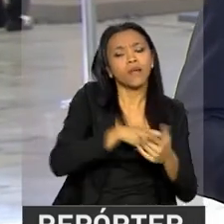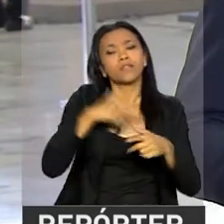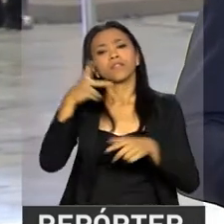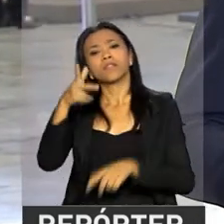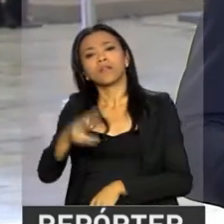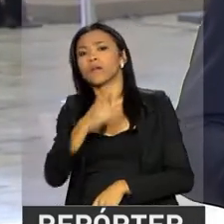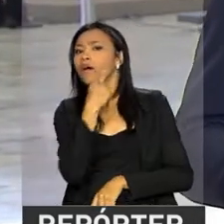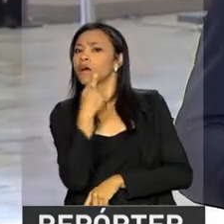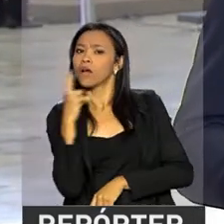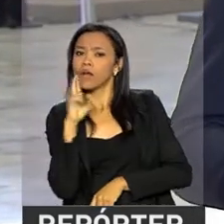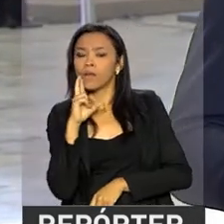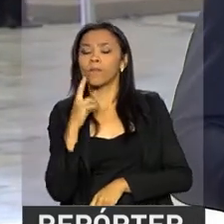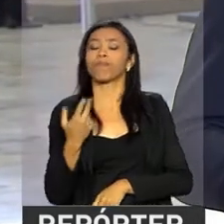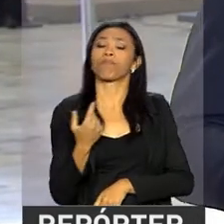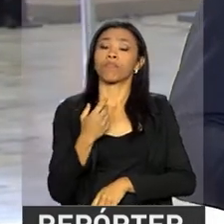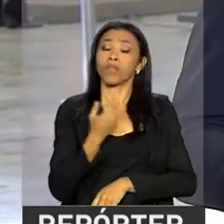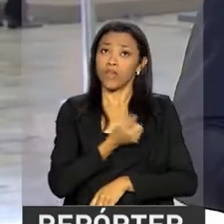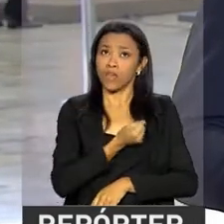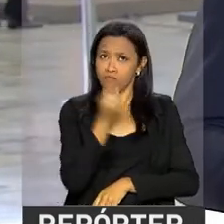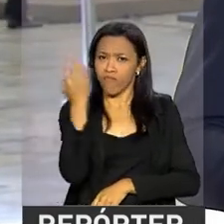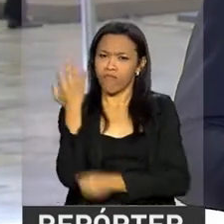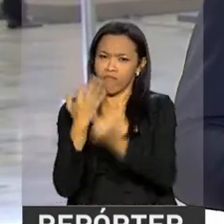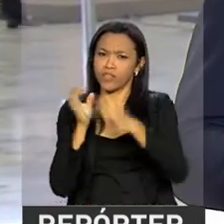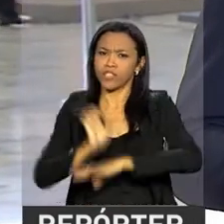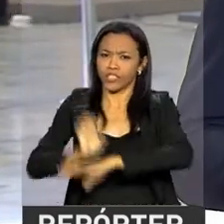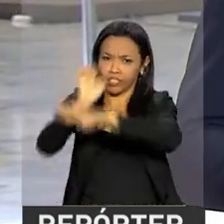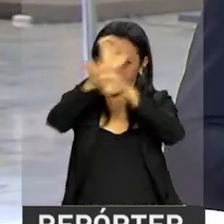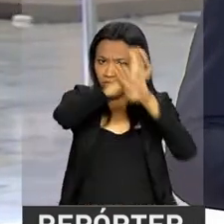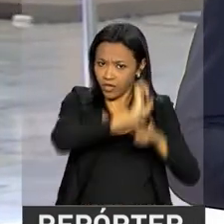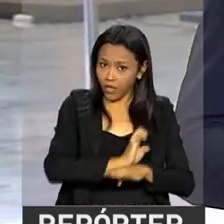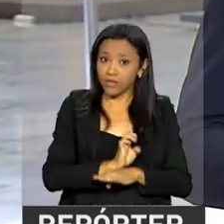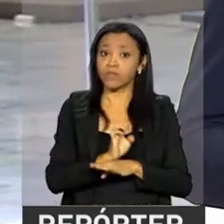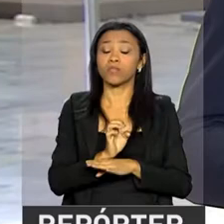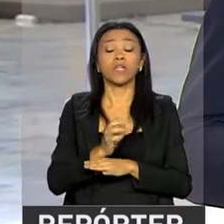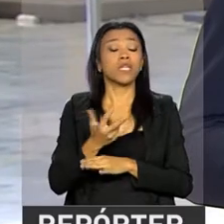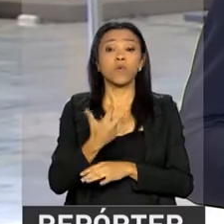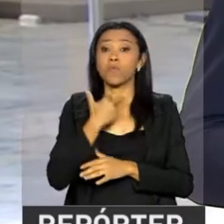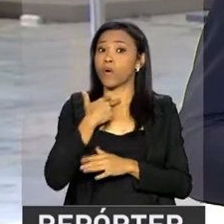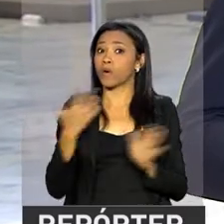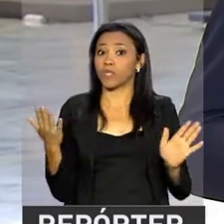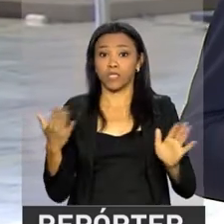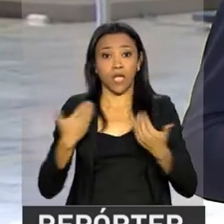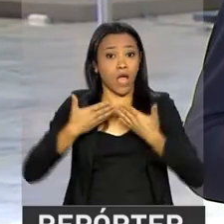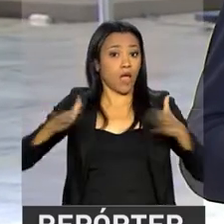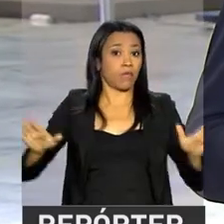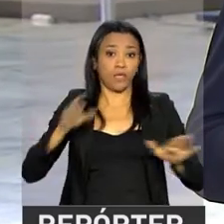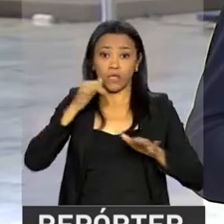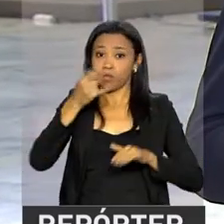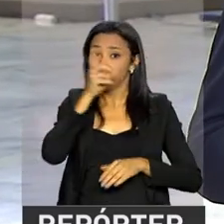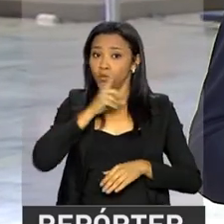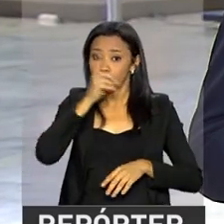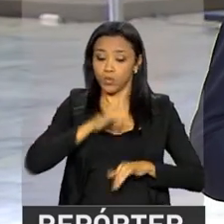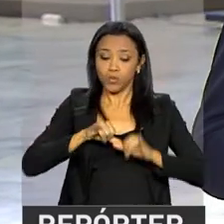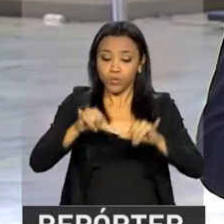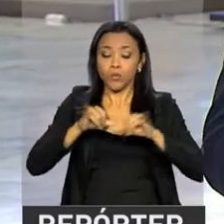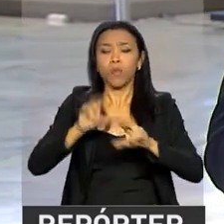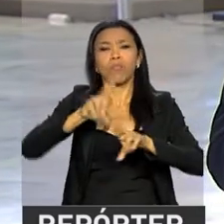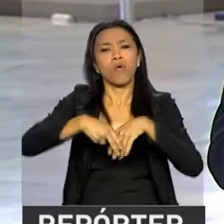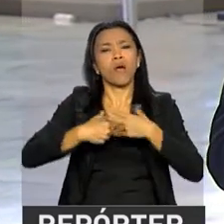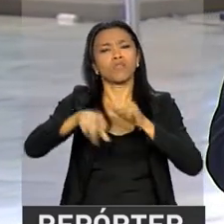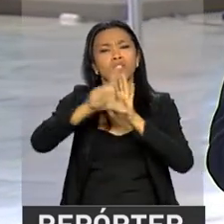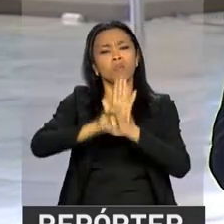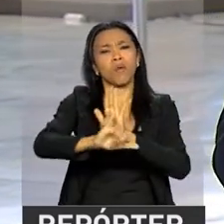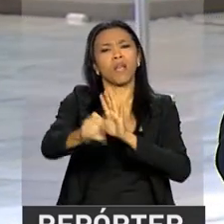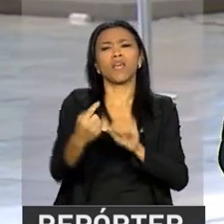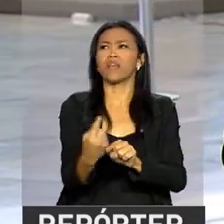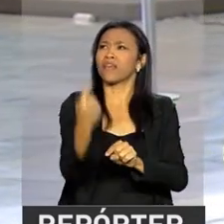exemplo. Em muitos estados, atualmente, os supermercados não podem abrir aos domingos por conta de uma legislação que é da